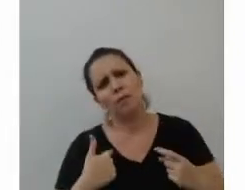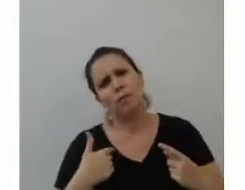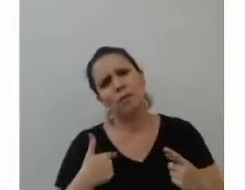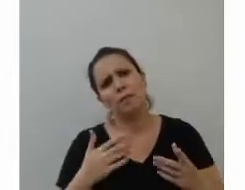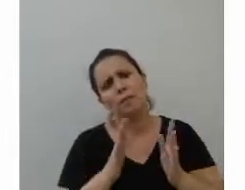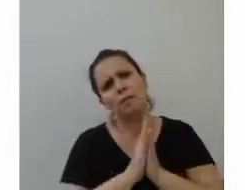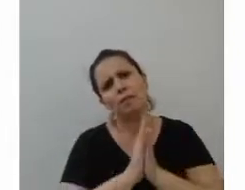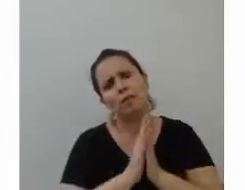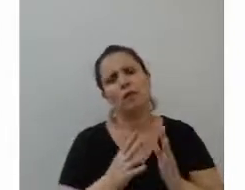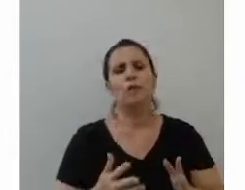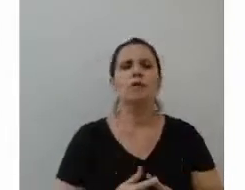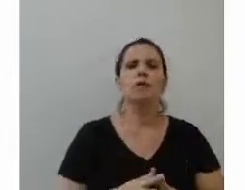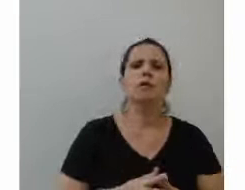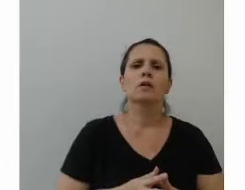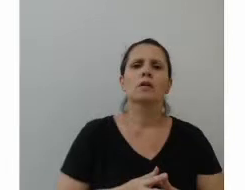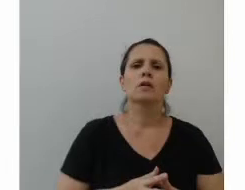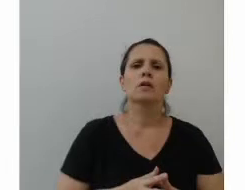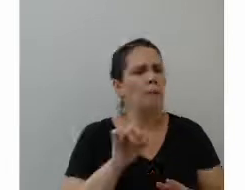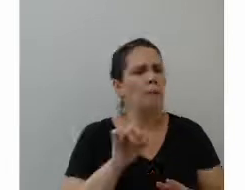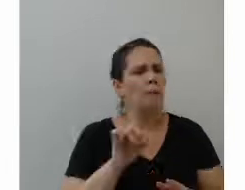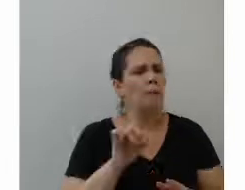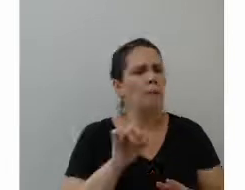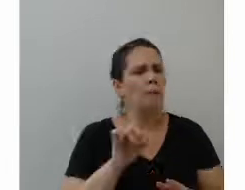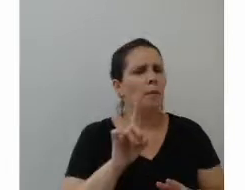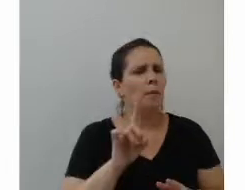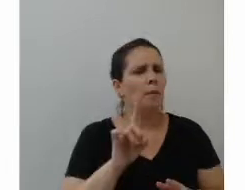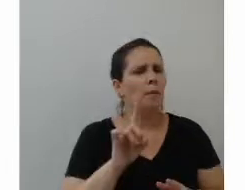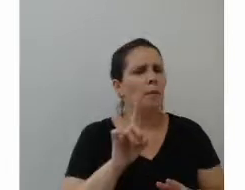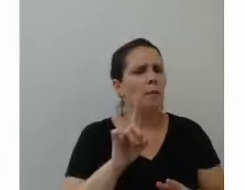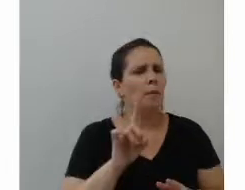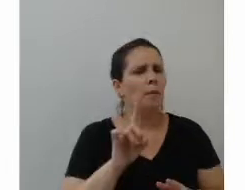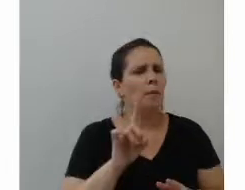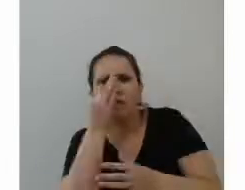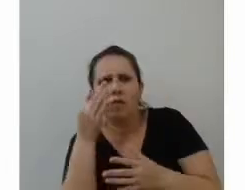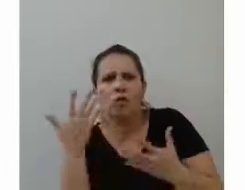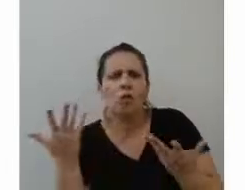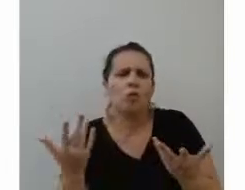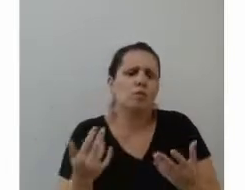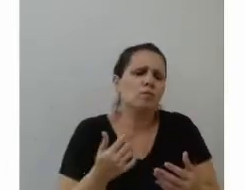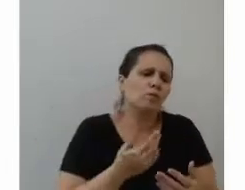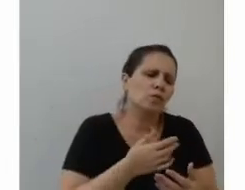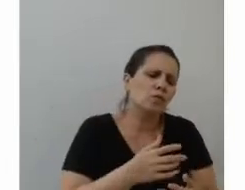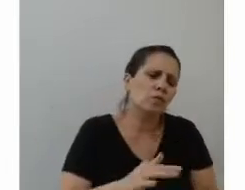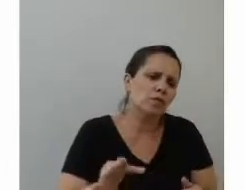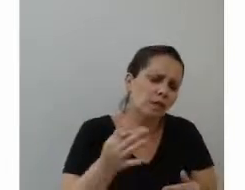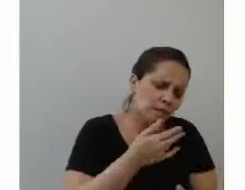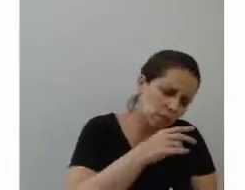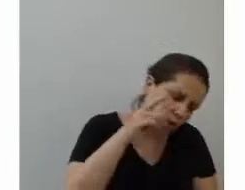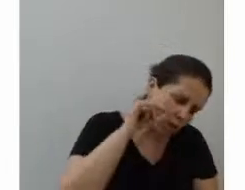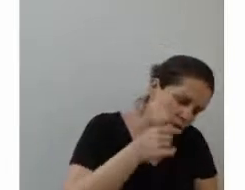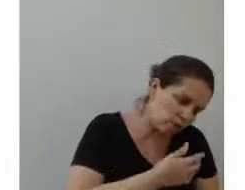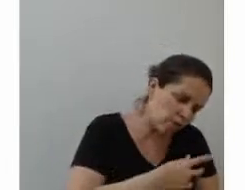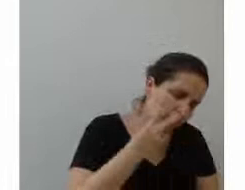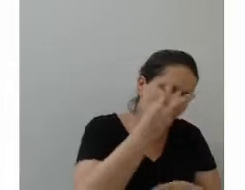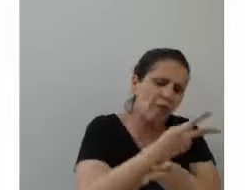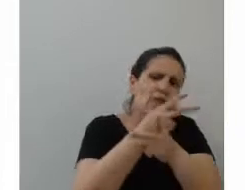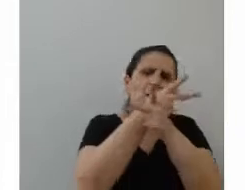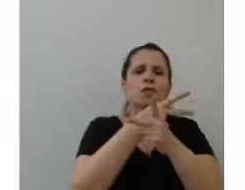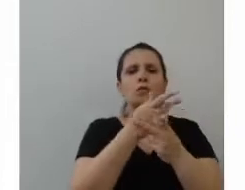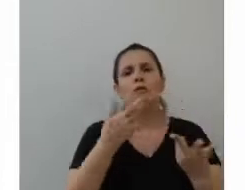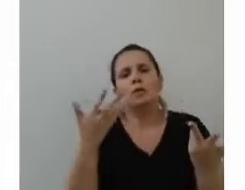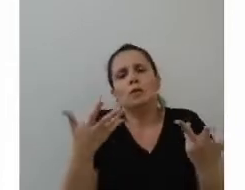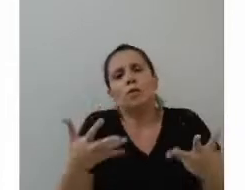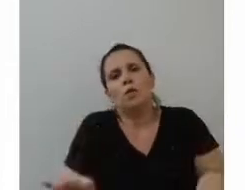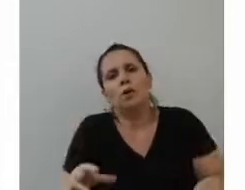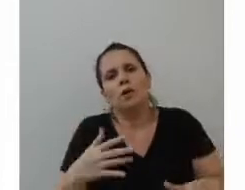pálpebra demente. E nem desfolhem na matéria impura a flor do vale que adormece ao vento. Não quero que uma nota